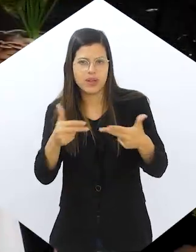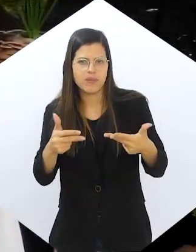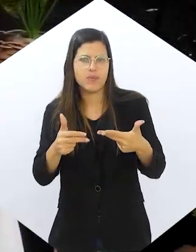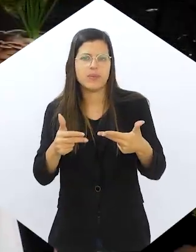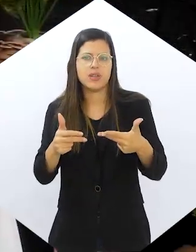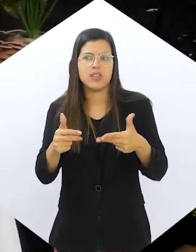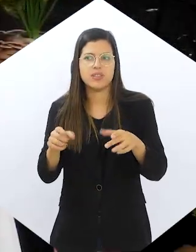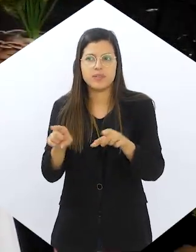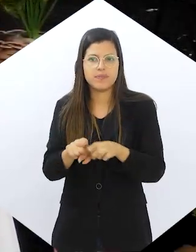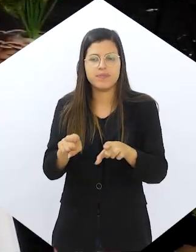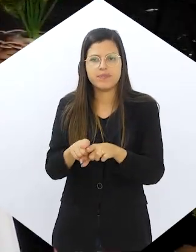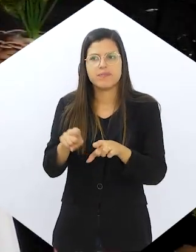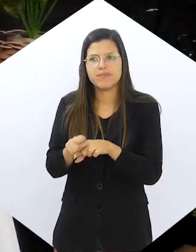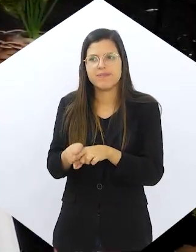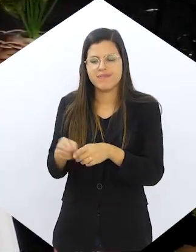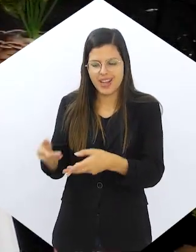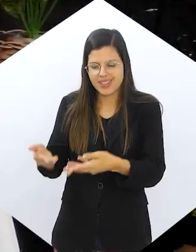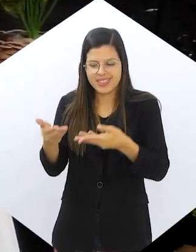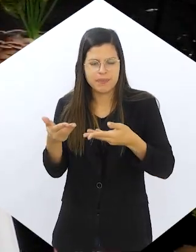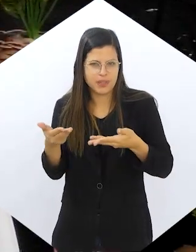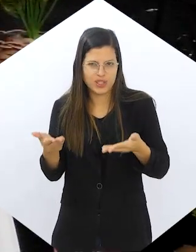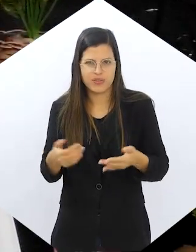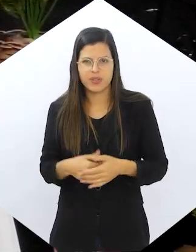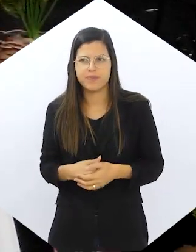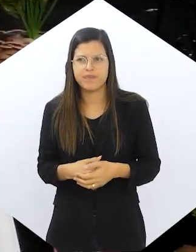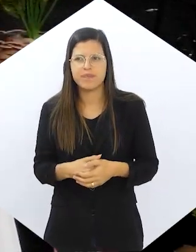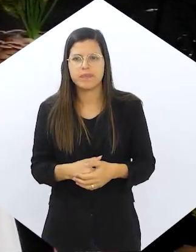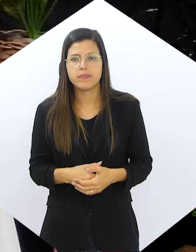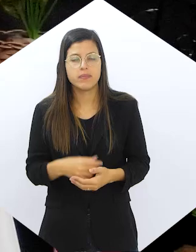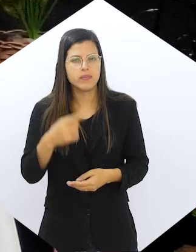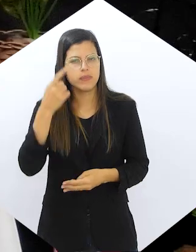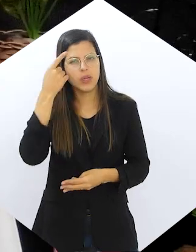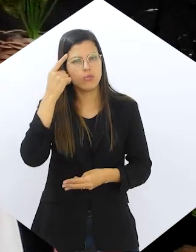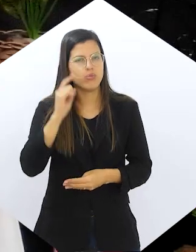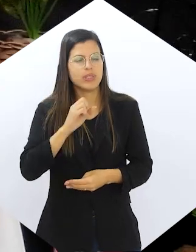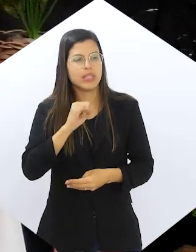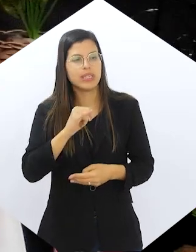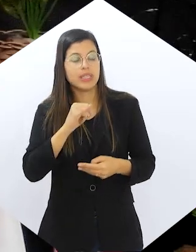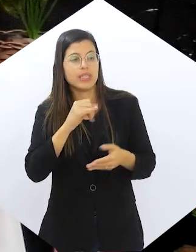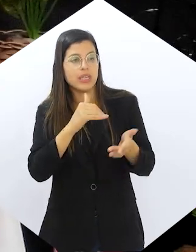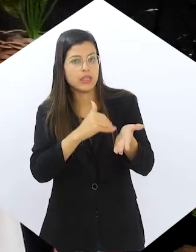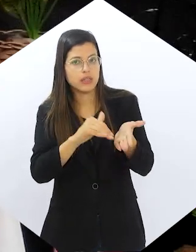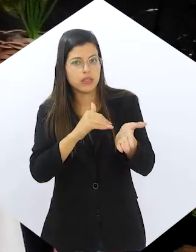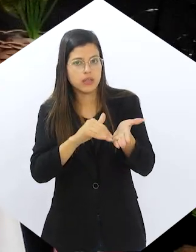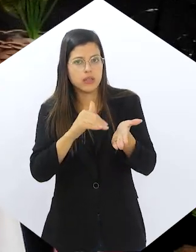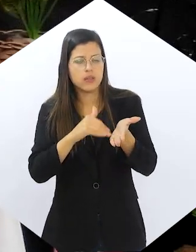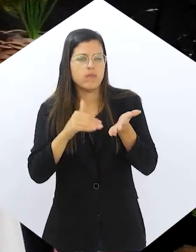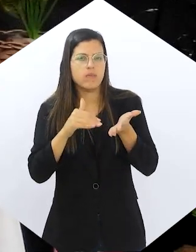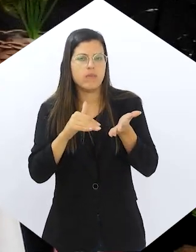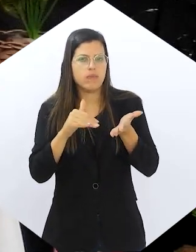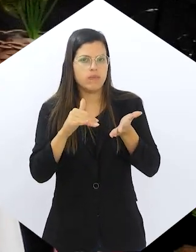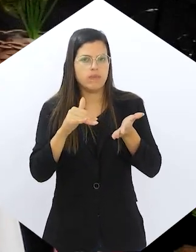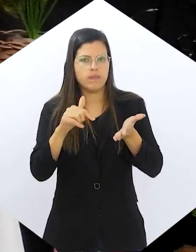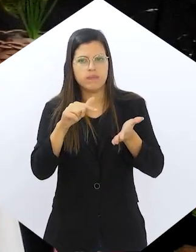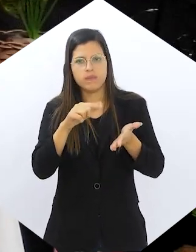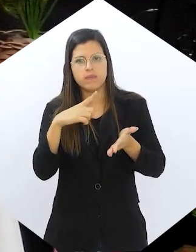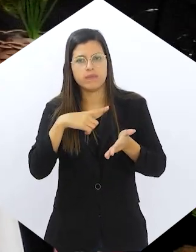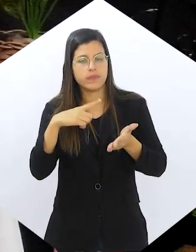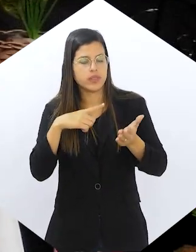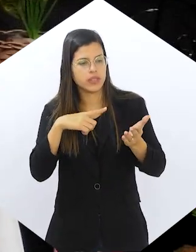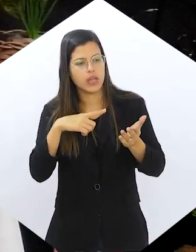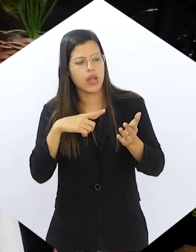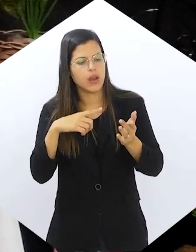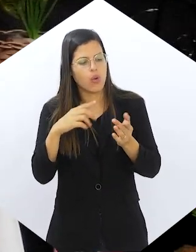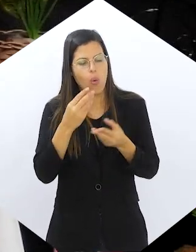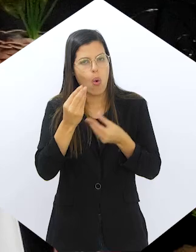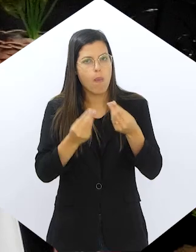mais receptivas também, né? Não sei se pela secretaria você tem alguma maneira de olhar, né,